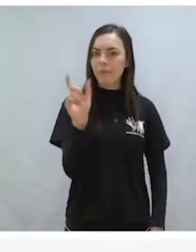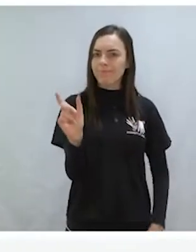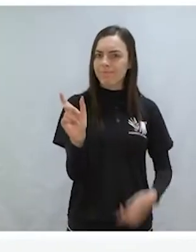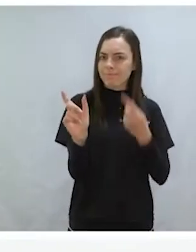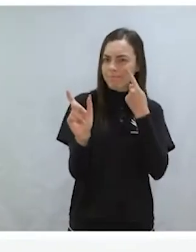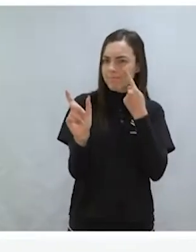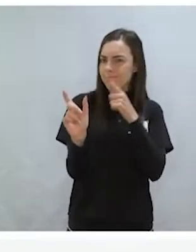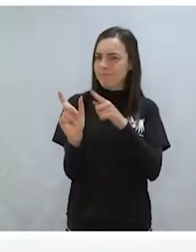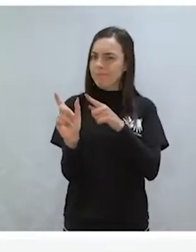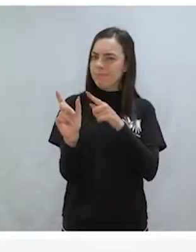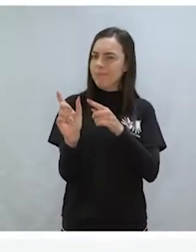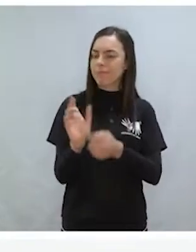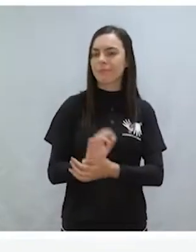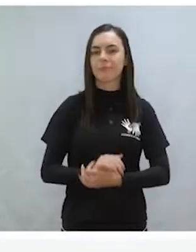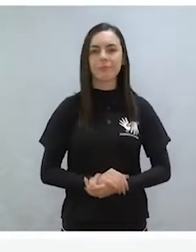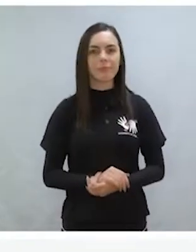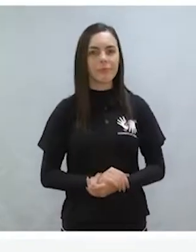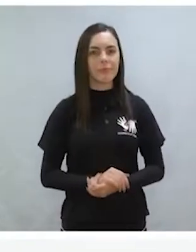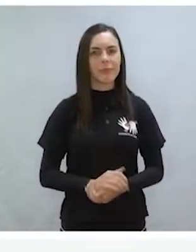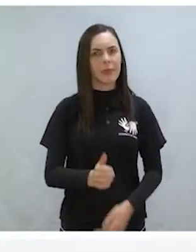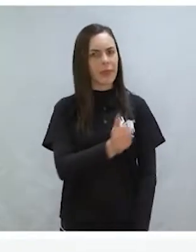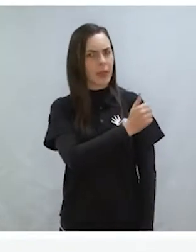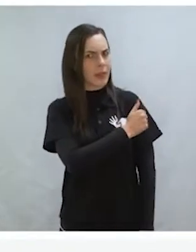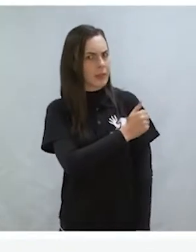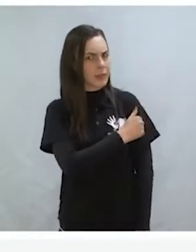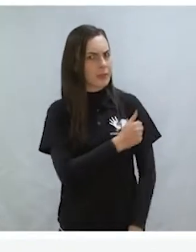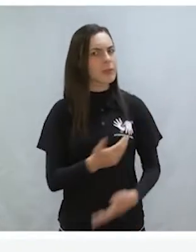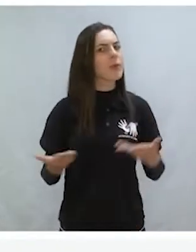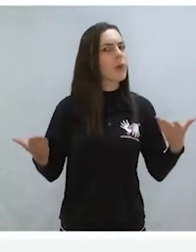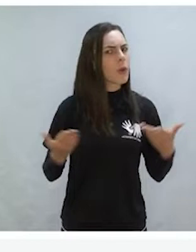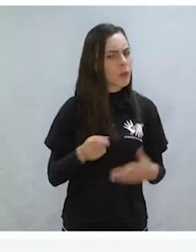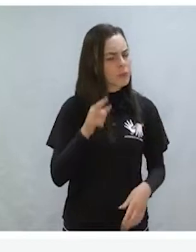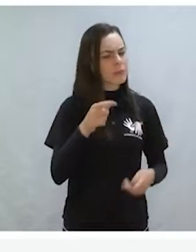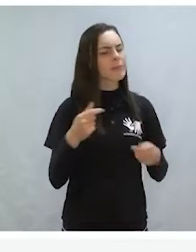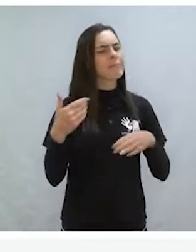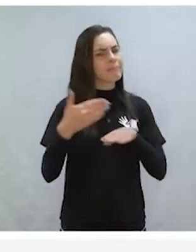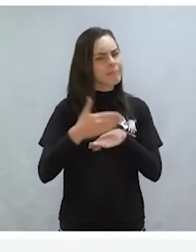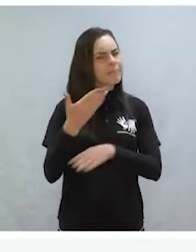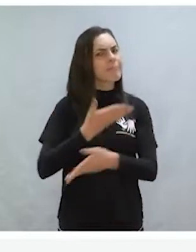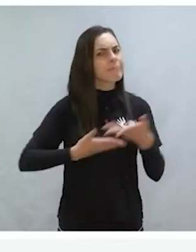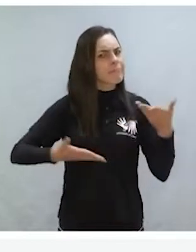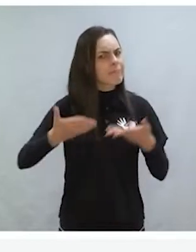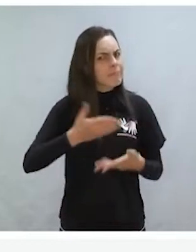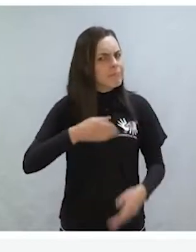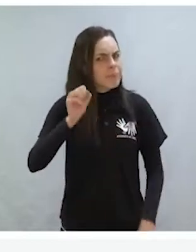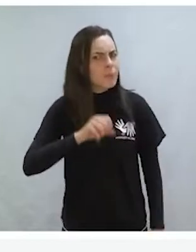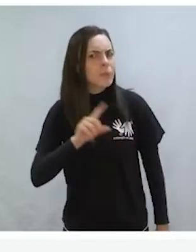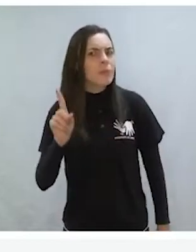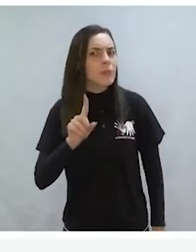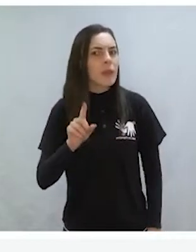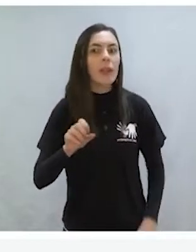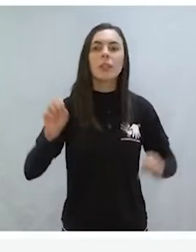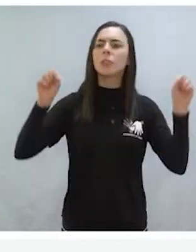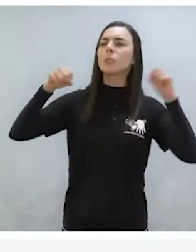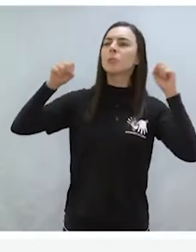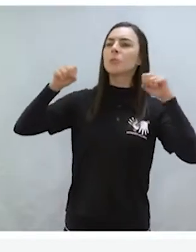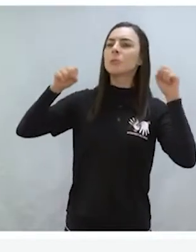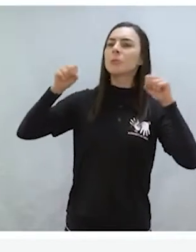Descubra qual é a palavra. Estudantes, hoje eu quero participação de vocês. Vocês vão participar ou não